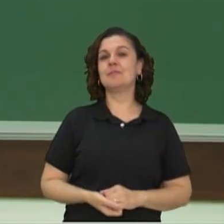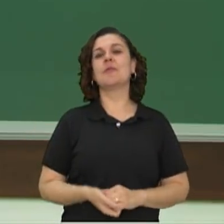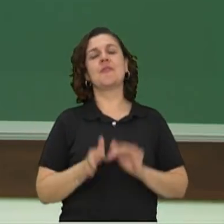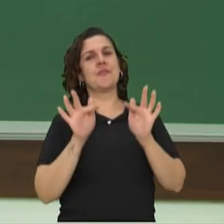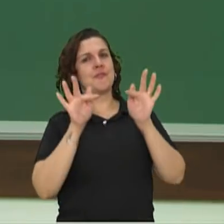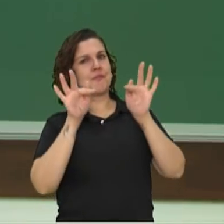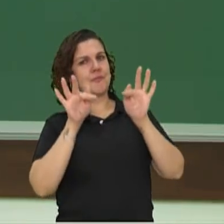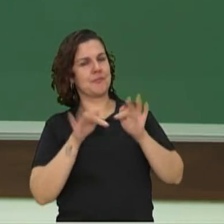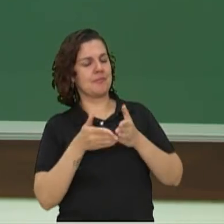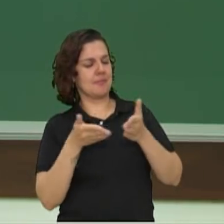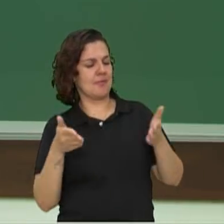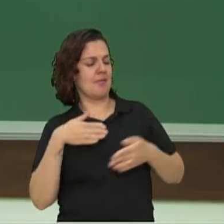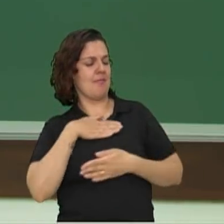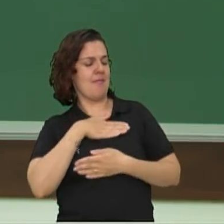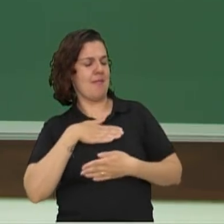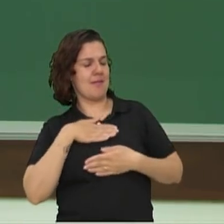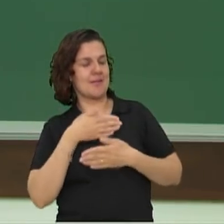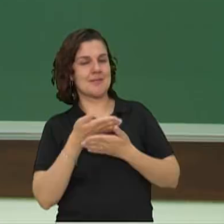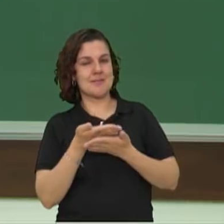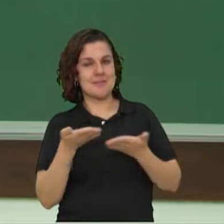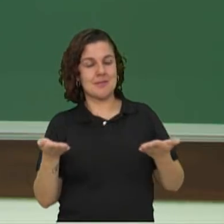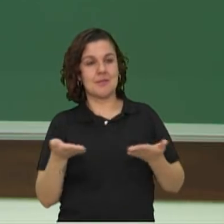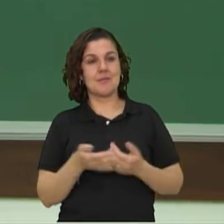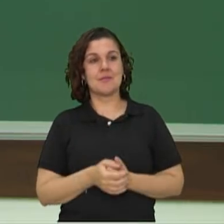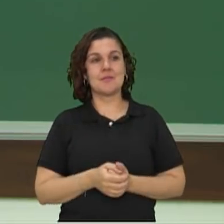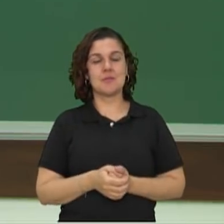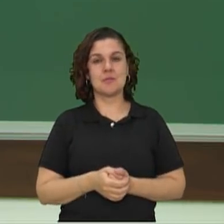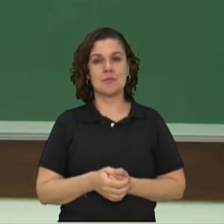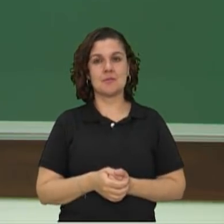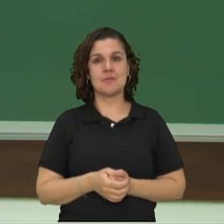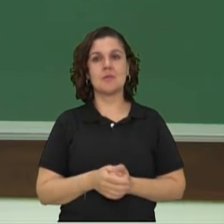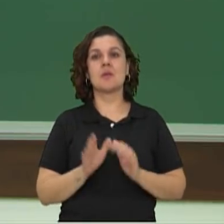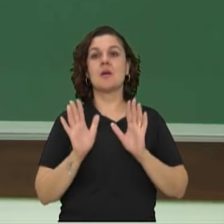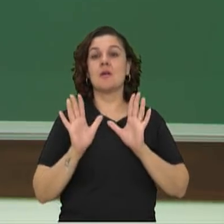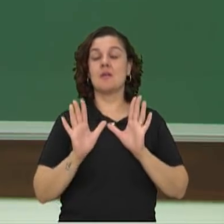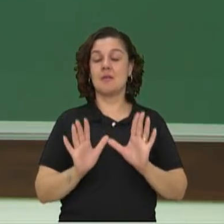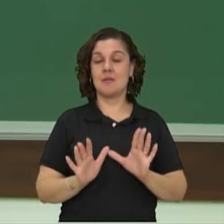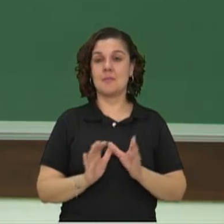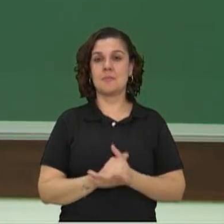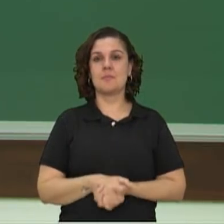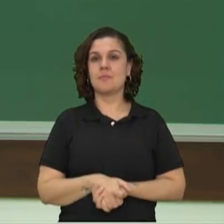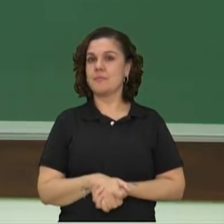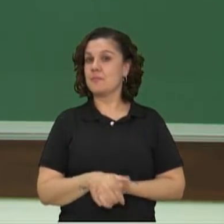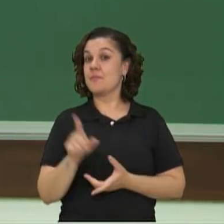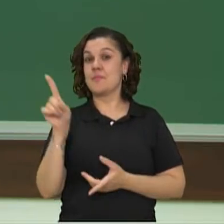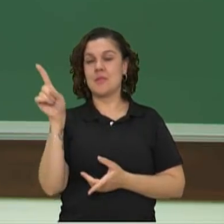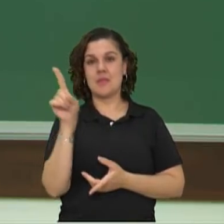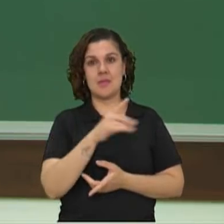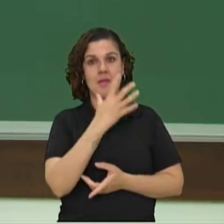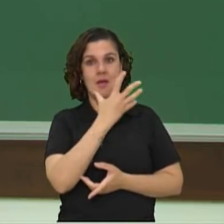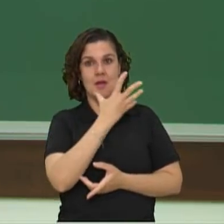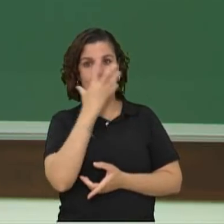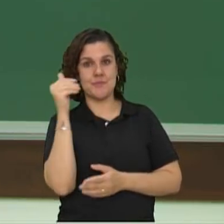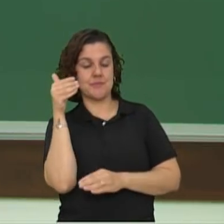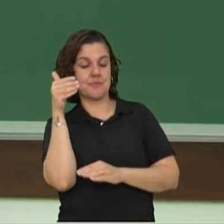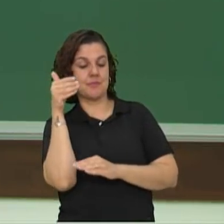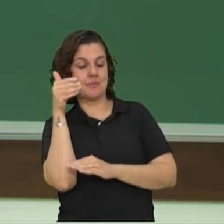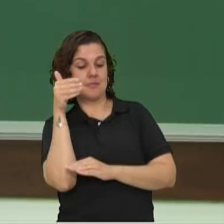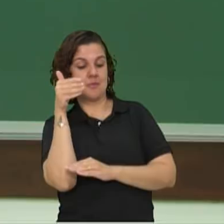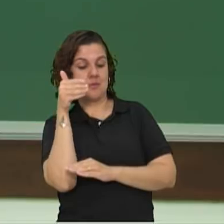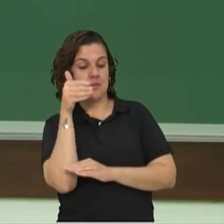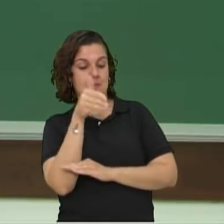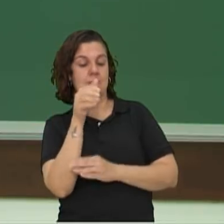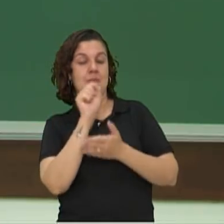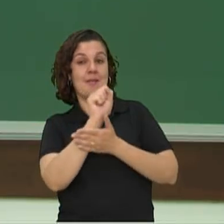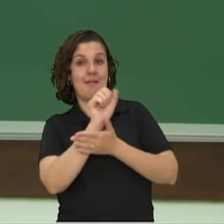Por fim, gostaria de deixar para vocês a seguinte questão, né? Não esqueçam de